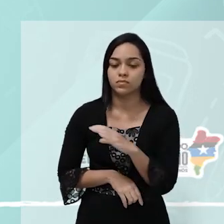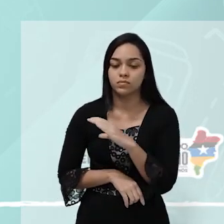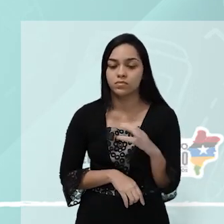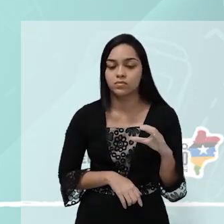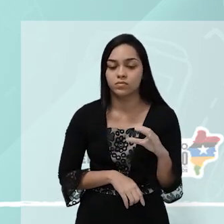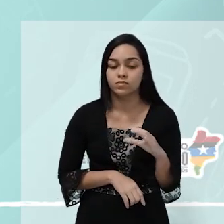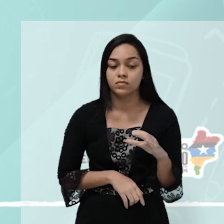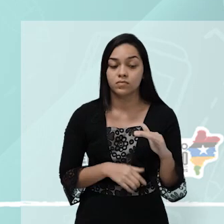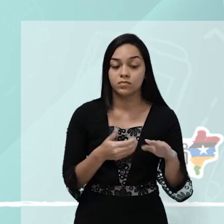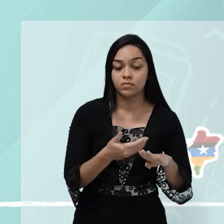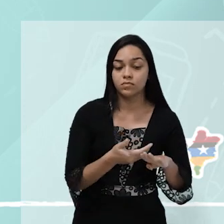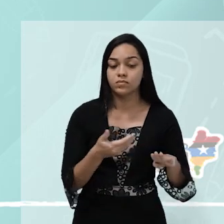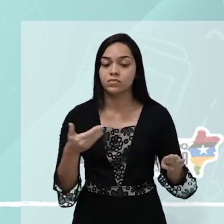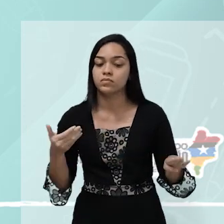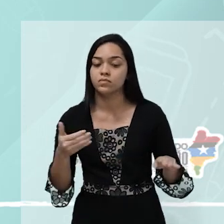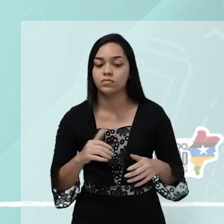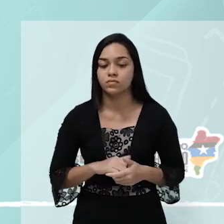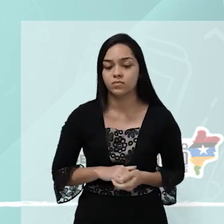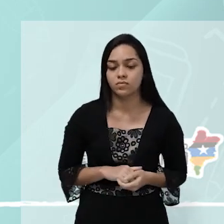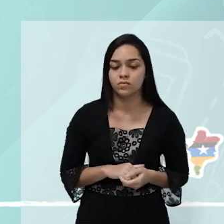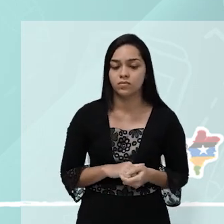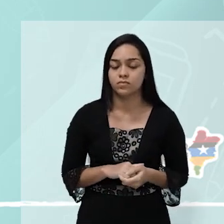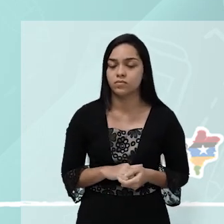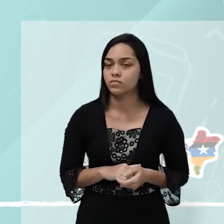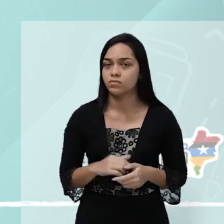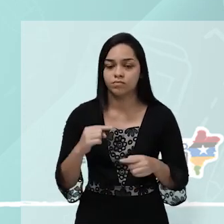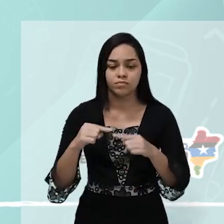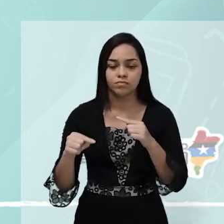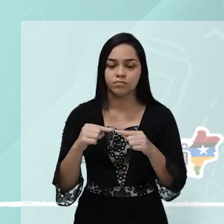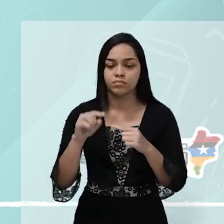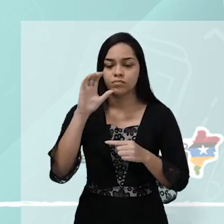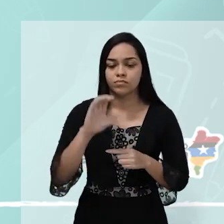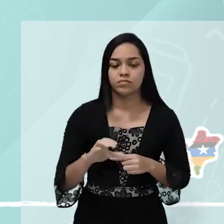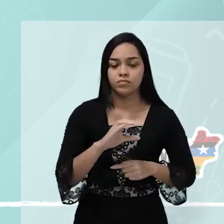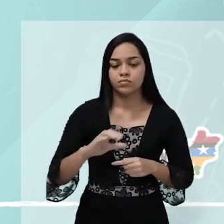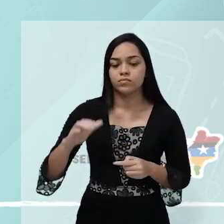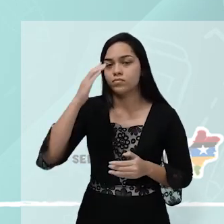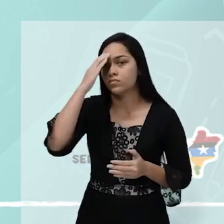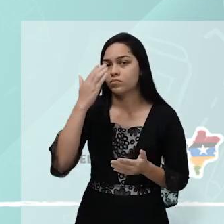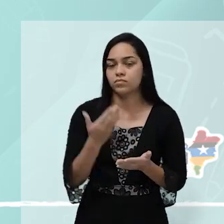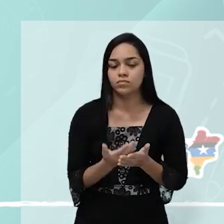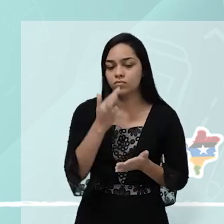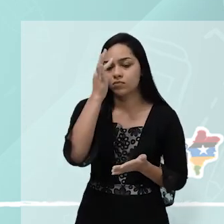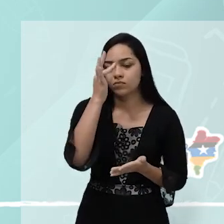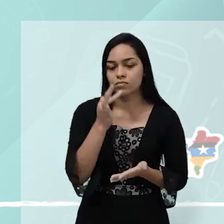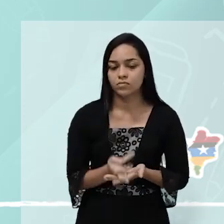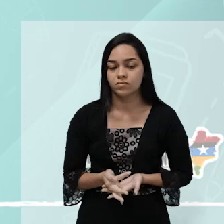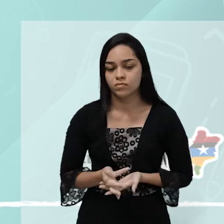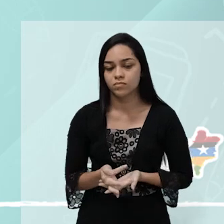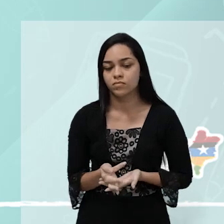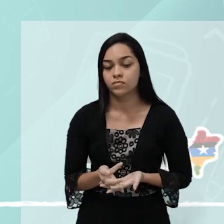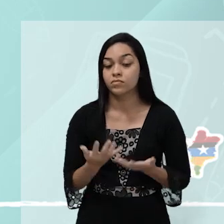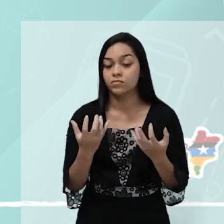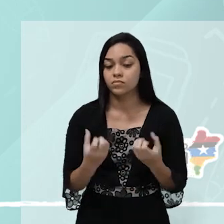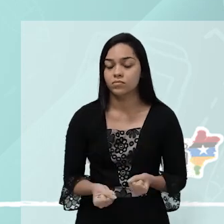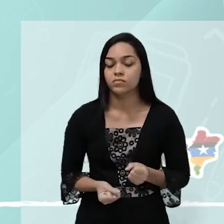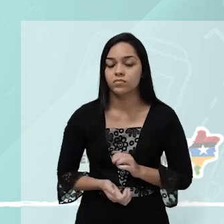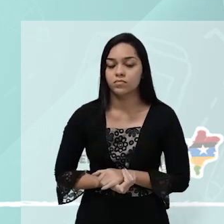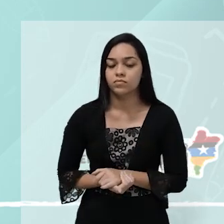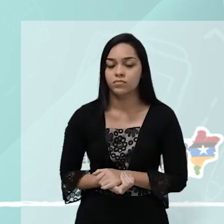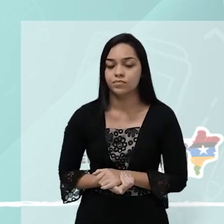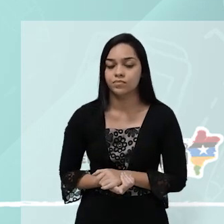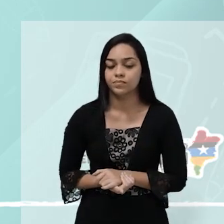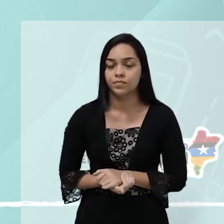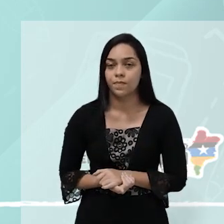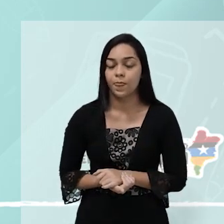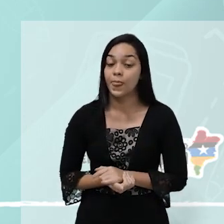católicos, eram excomungados, já que era incoerente querer ser católico e não acreditar que a fé católica